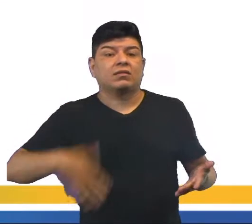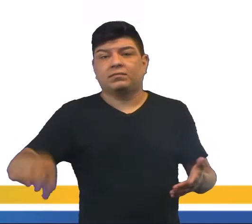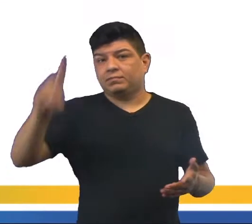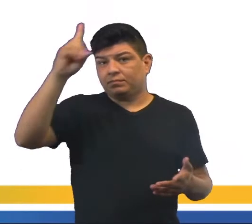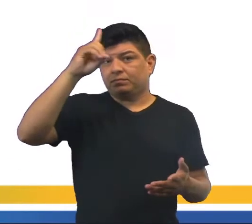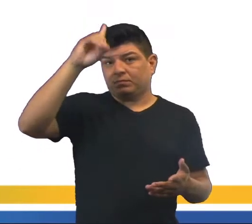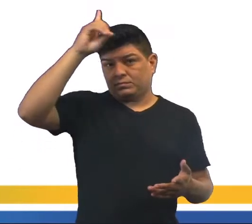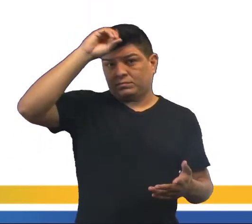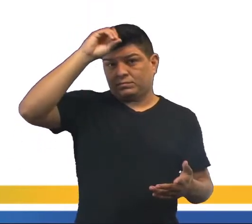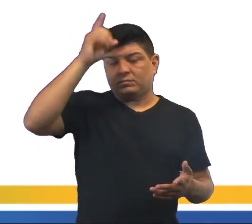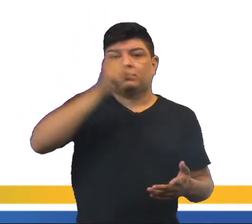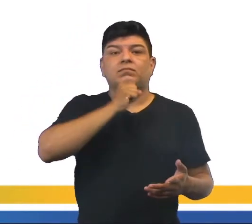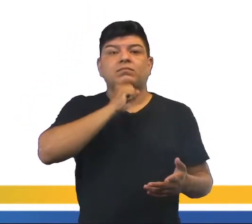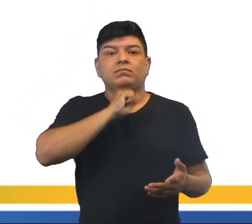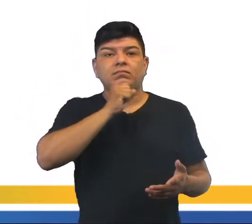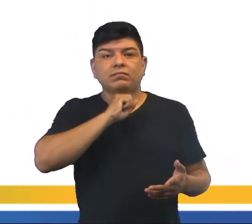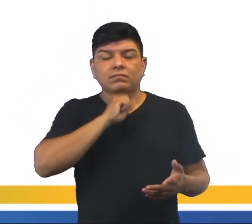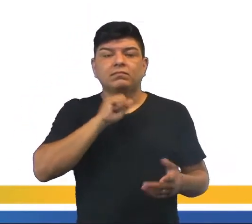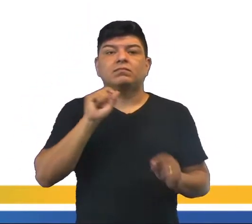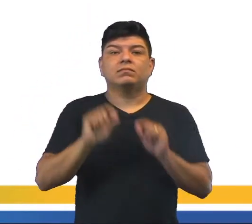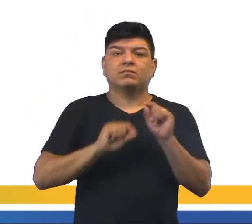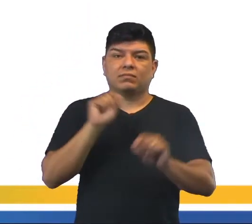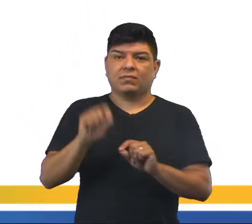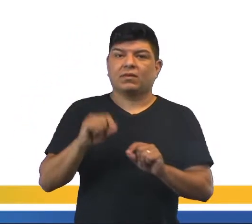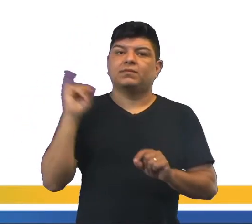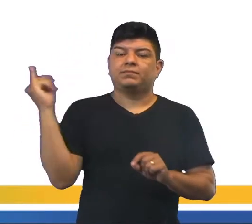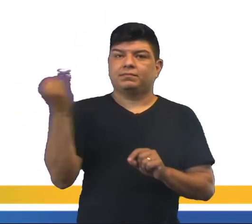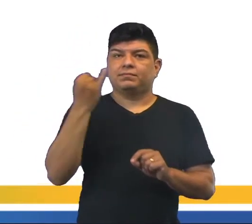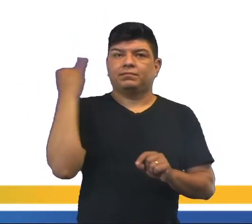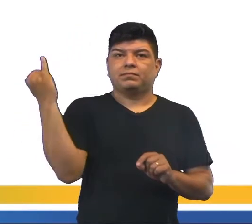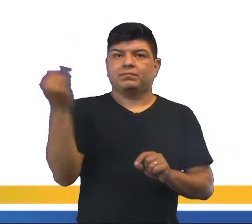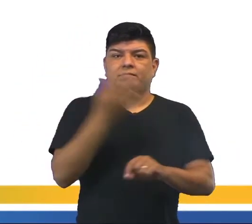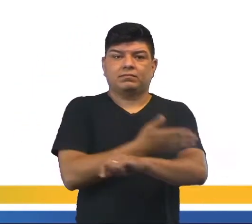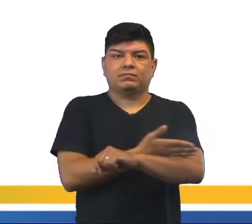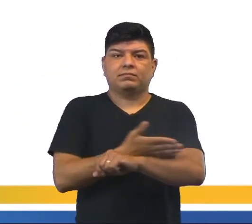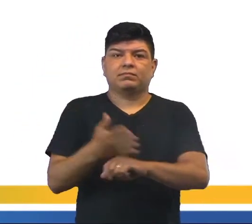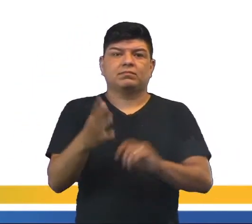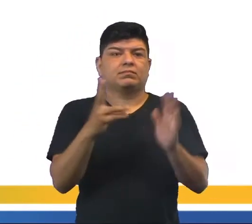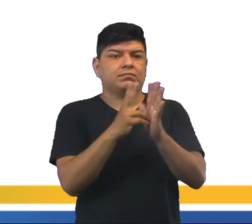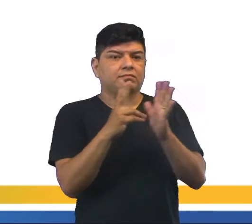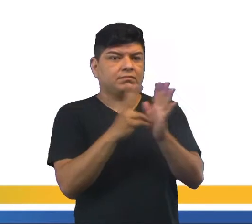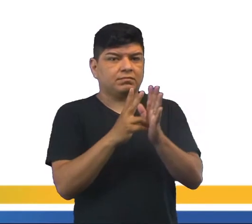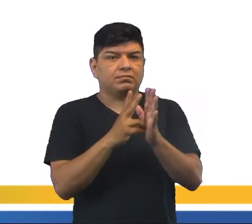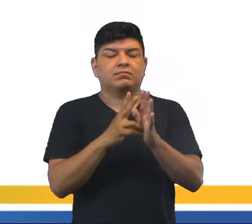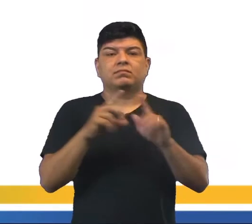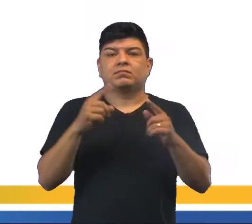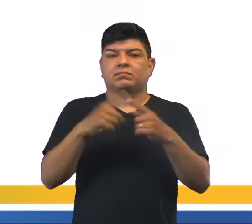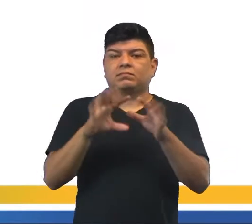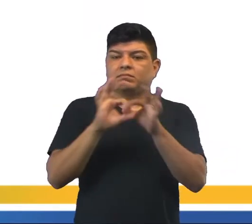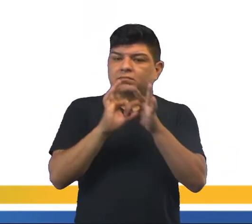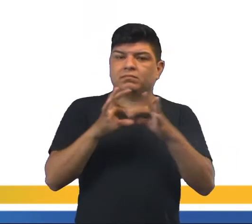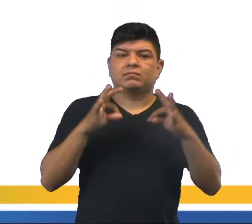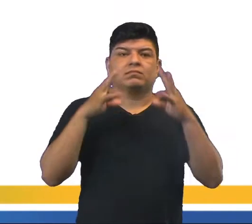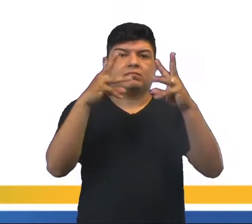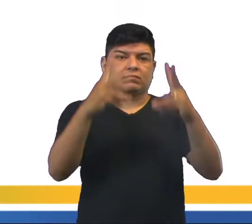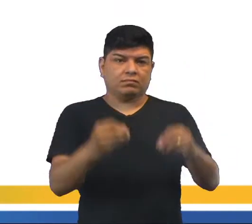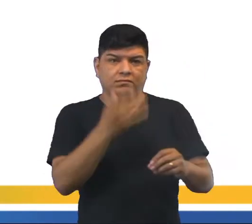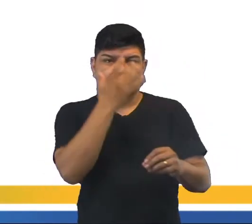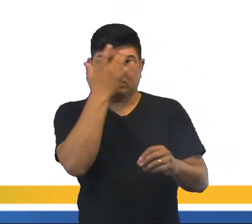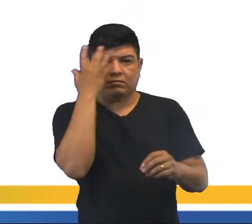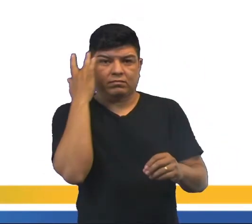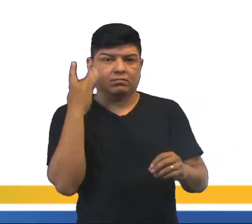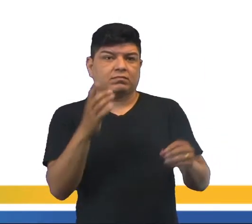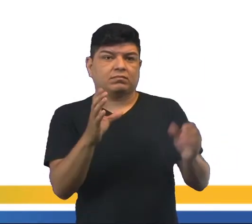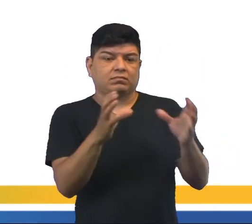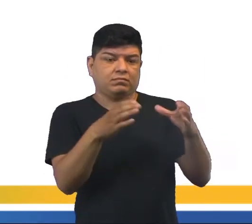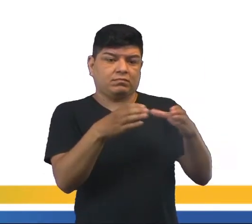adultos e idosos, o que considero uma marca importante nas tradições dos índios, pois agrega todos os integrantes da